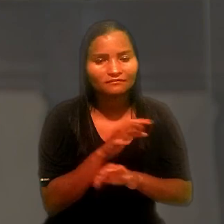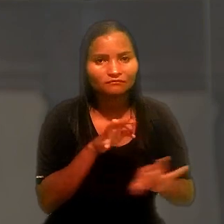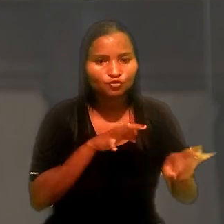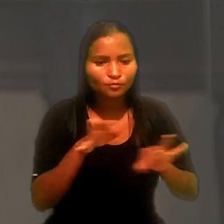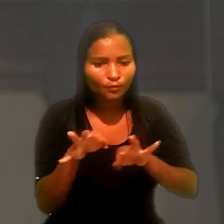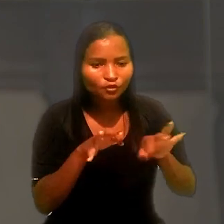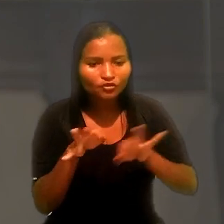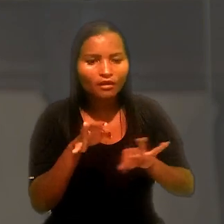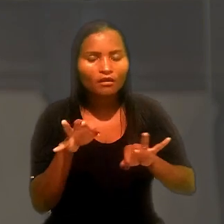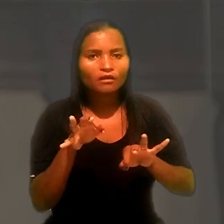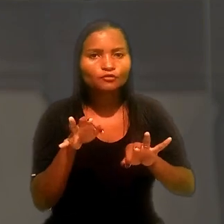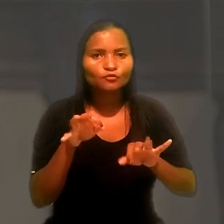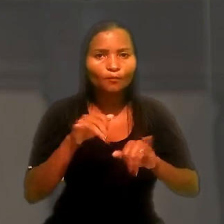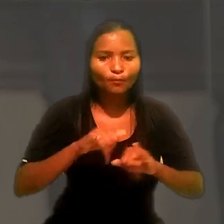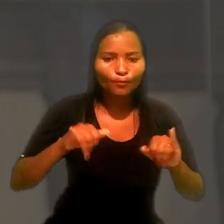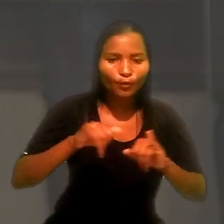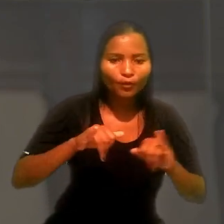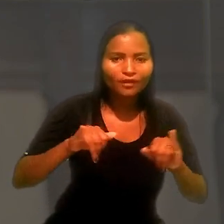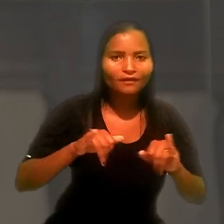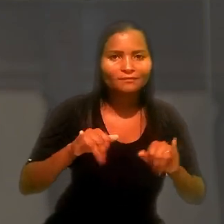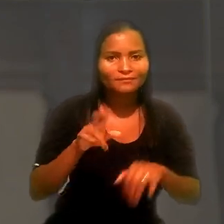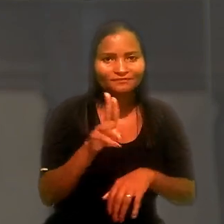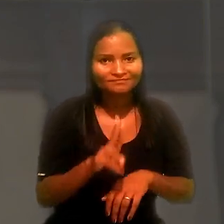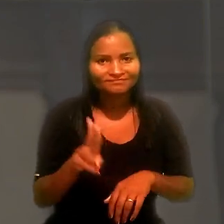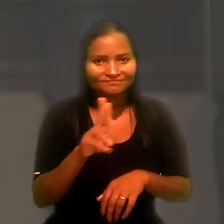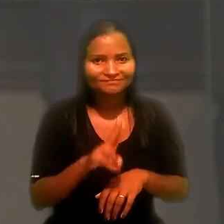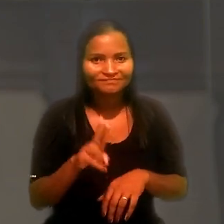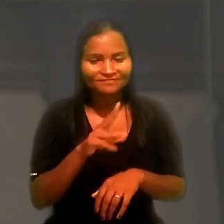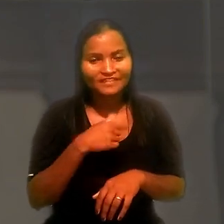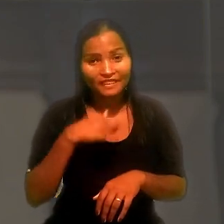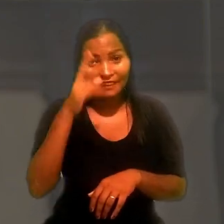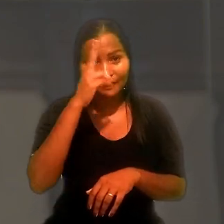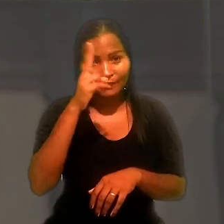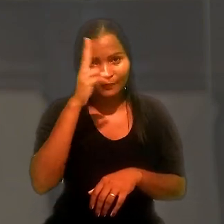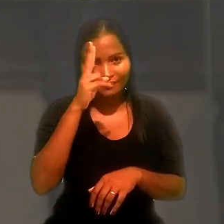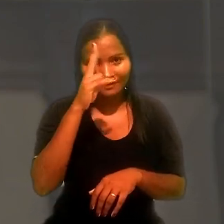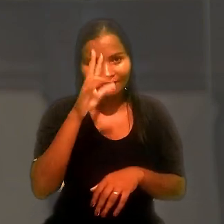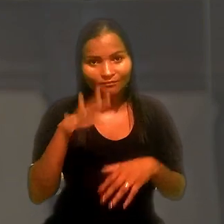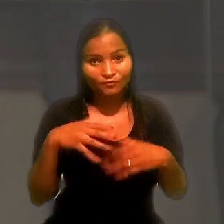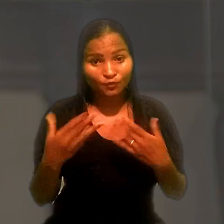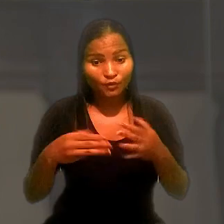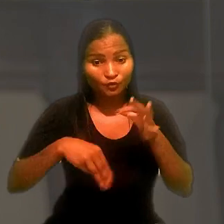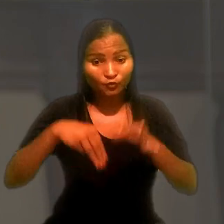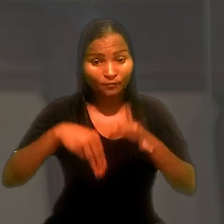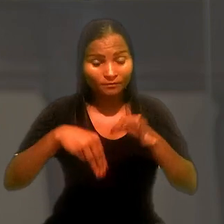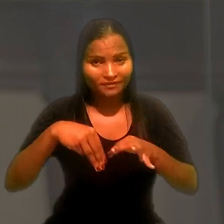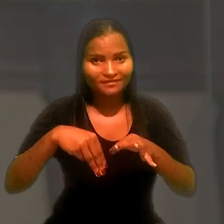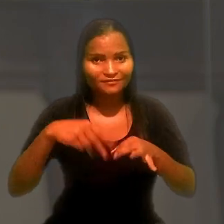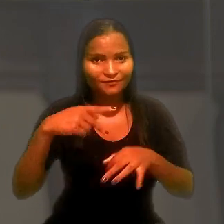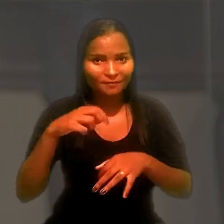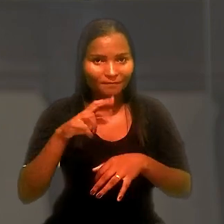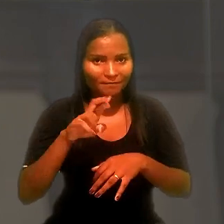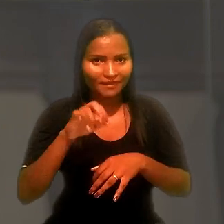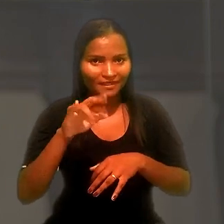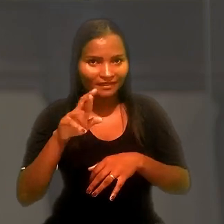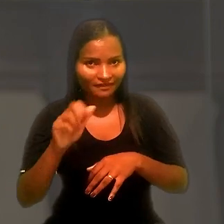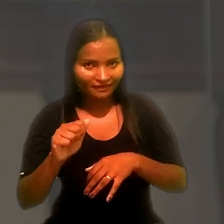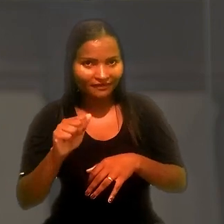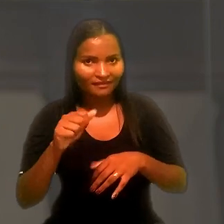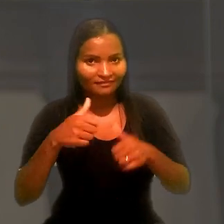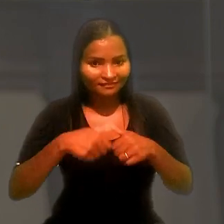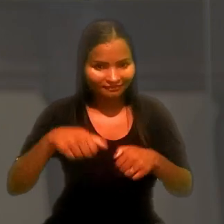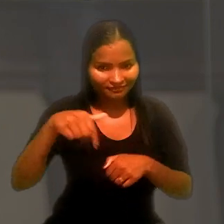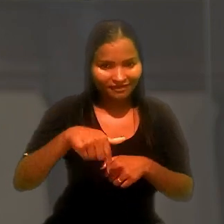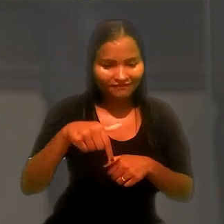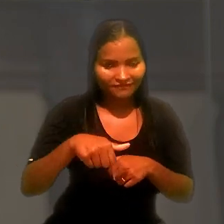de projetos, de programas que são aplicados. Eu me recordo que quando o ministro Brito Pereira estava aqui,